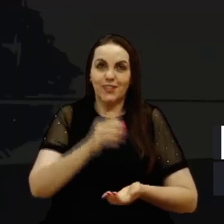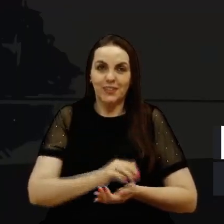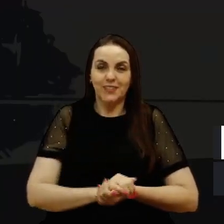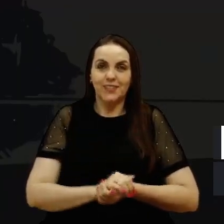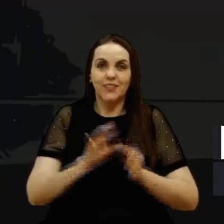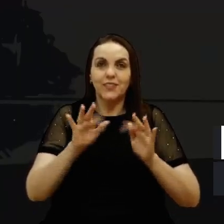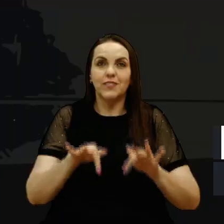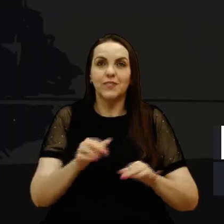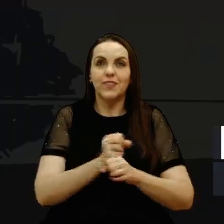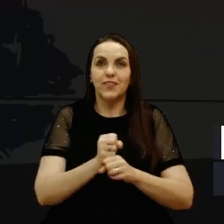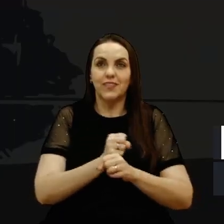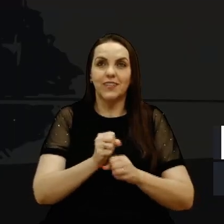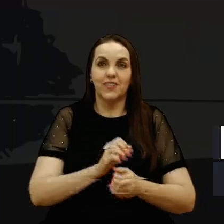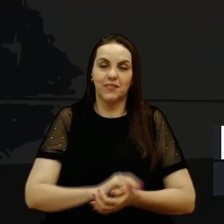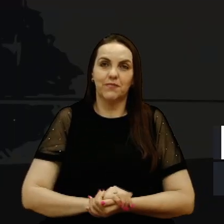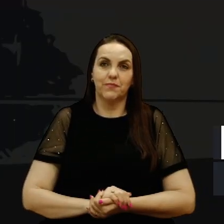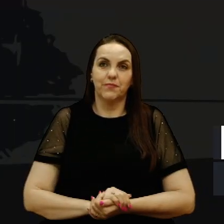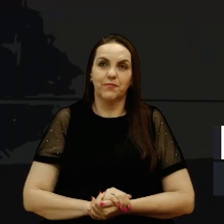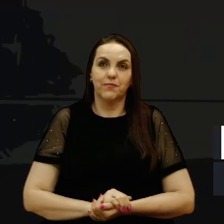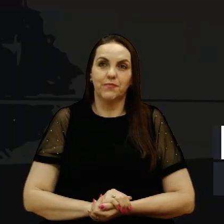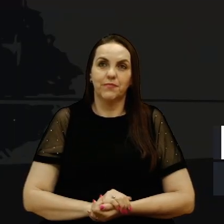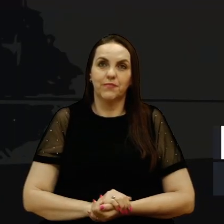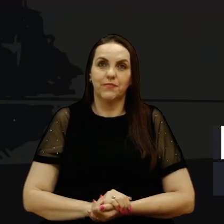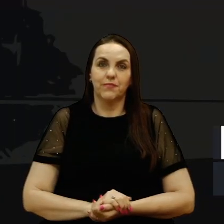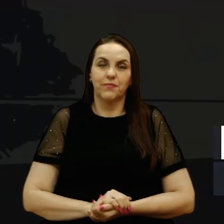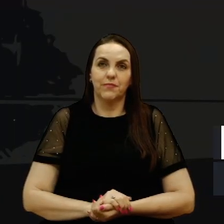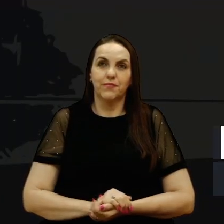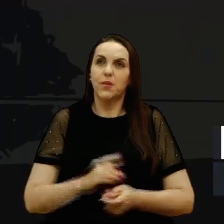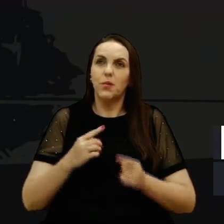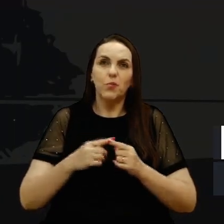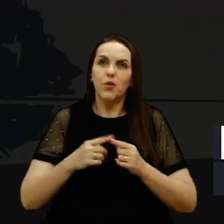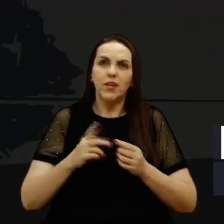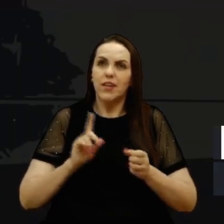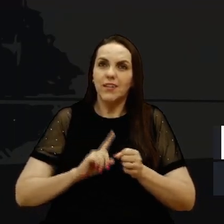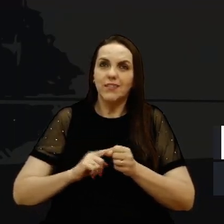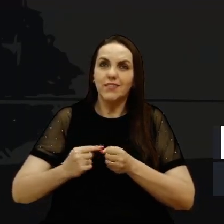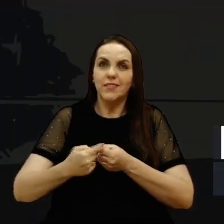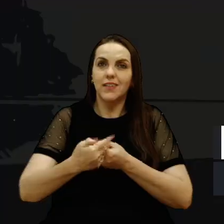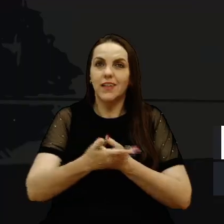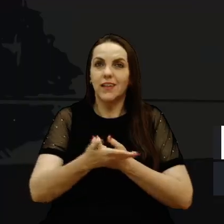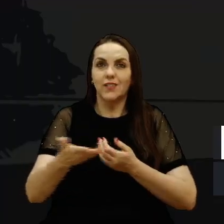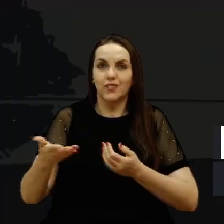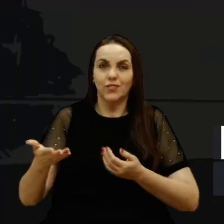neste final de ano. Até porque a cidade